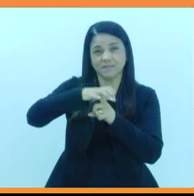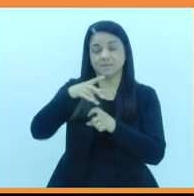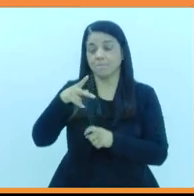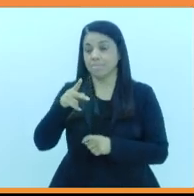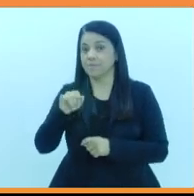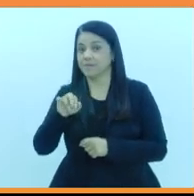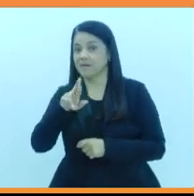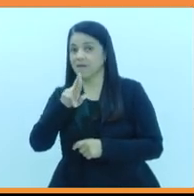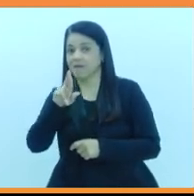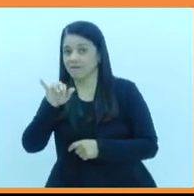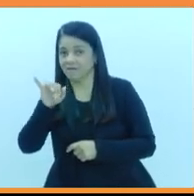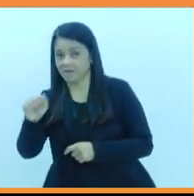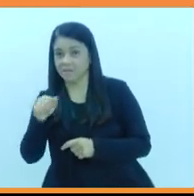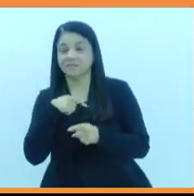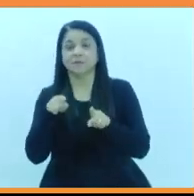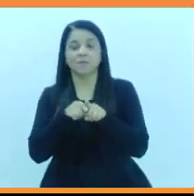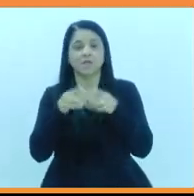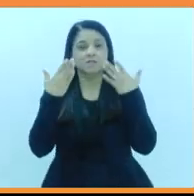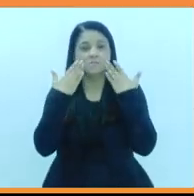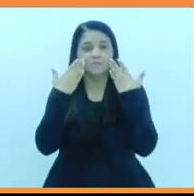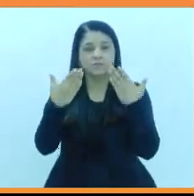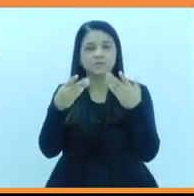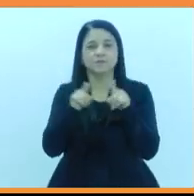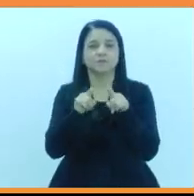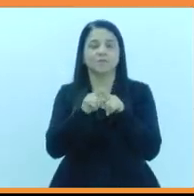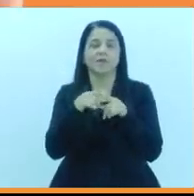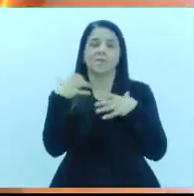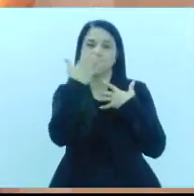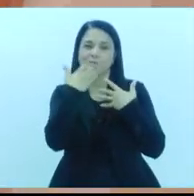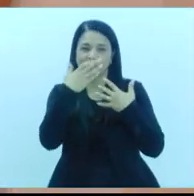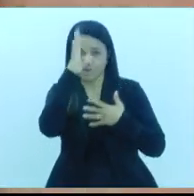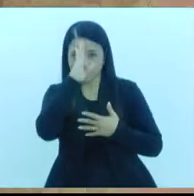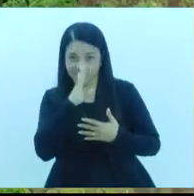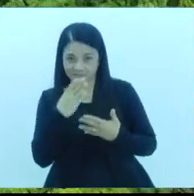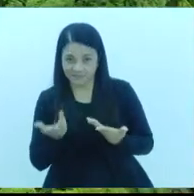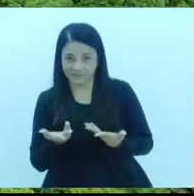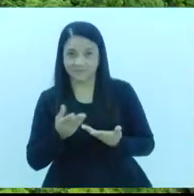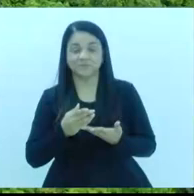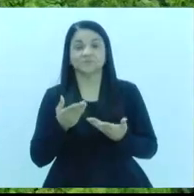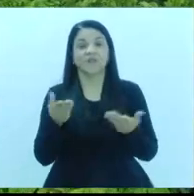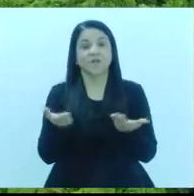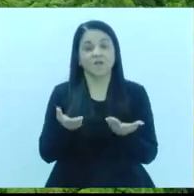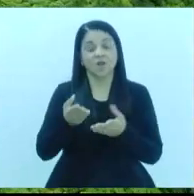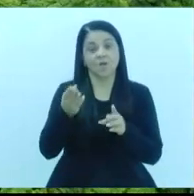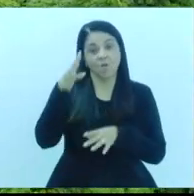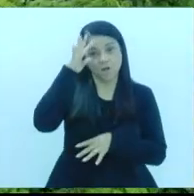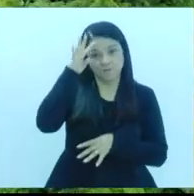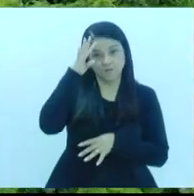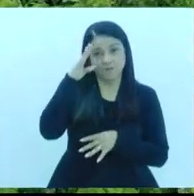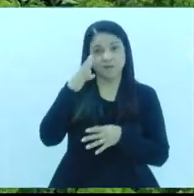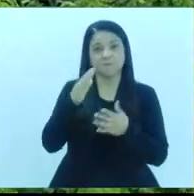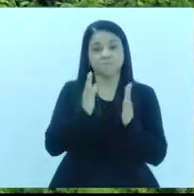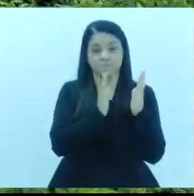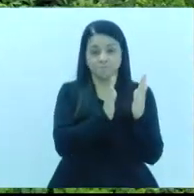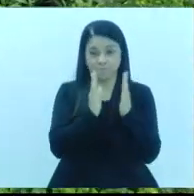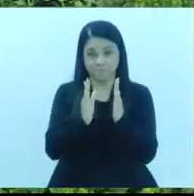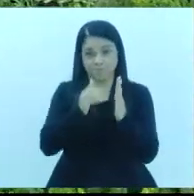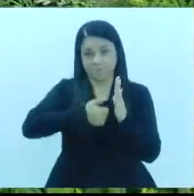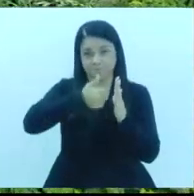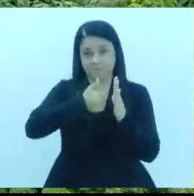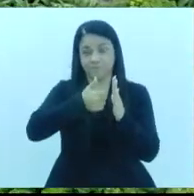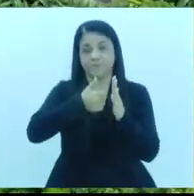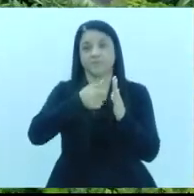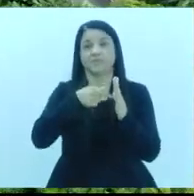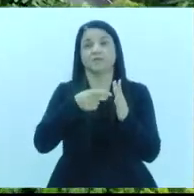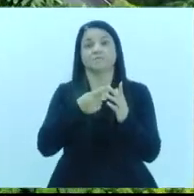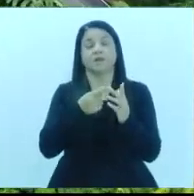com exposição e apresentações musicais gratuitas. Começa nesta quarta a primeira etapa de detonações